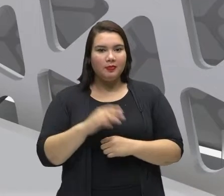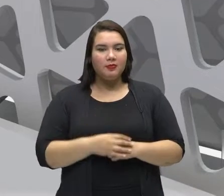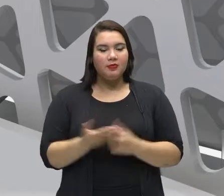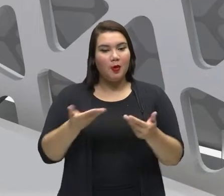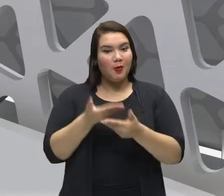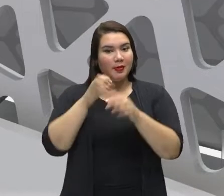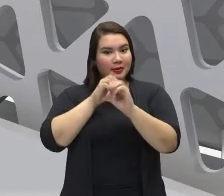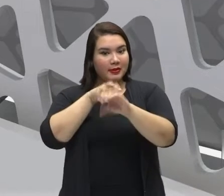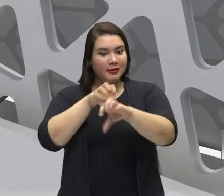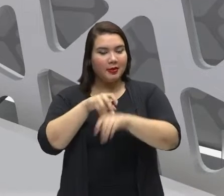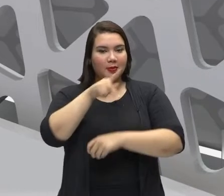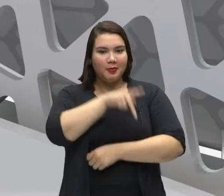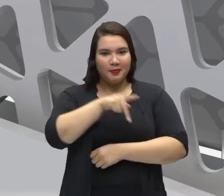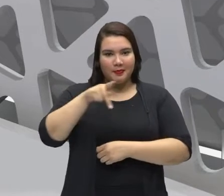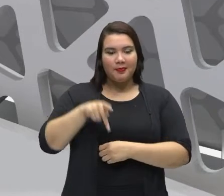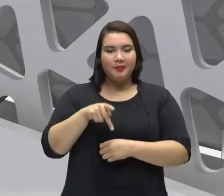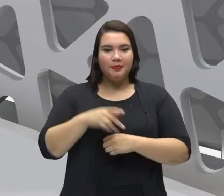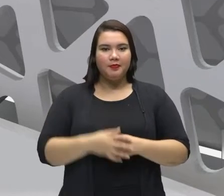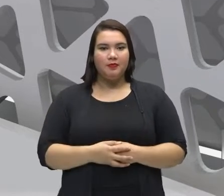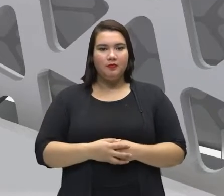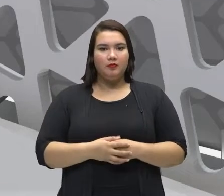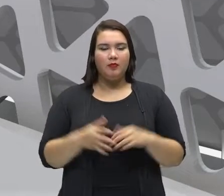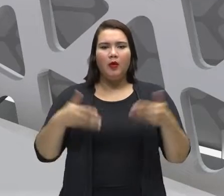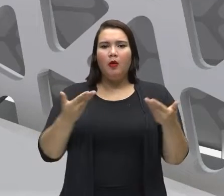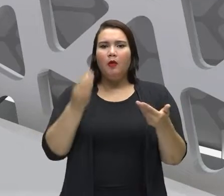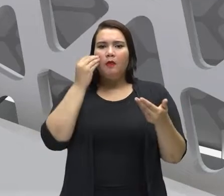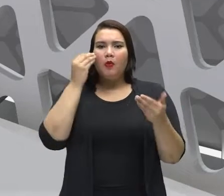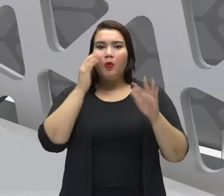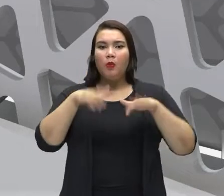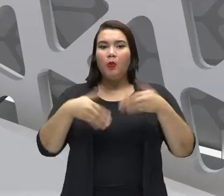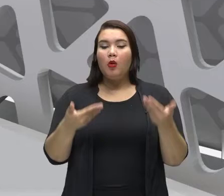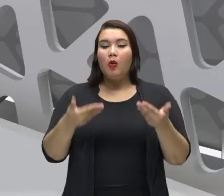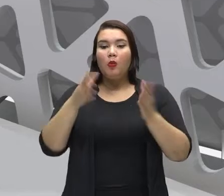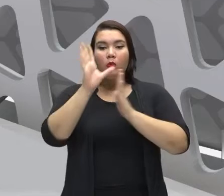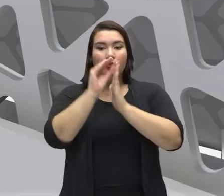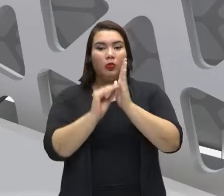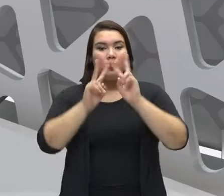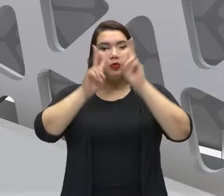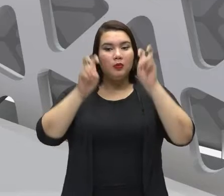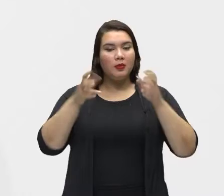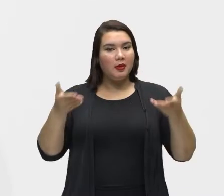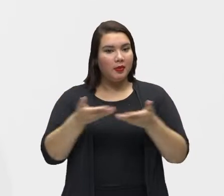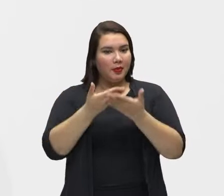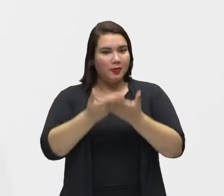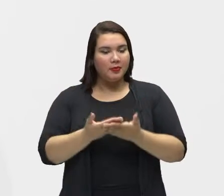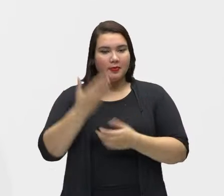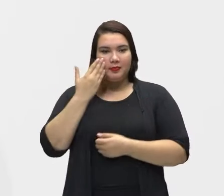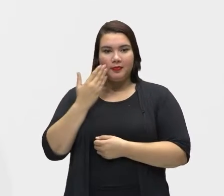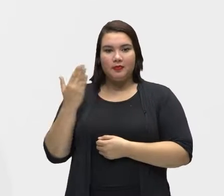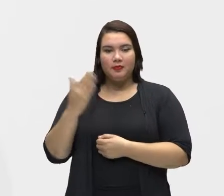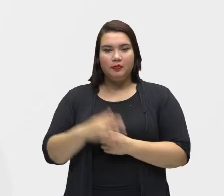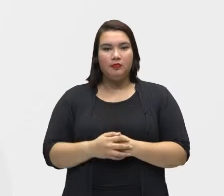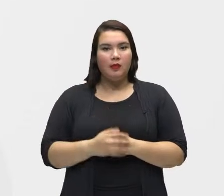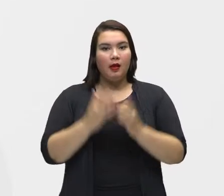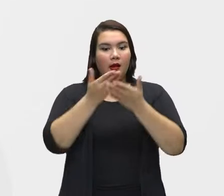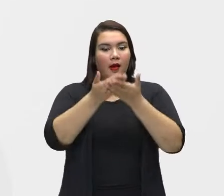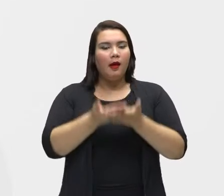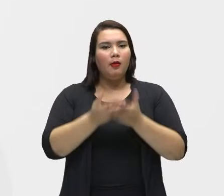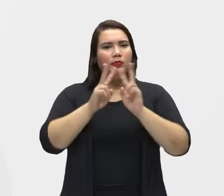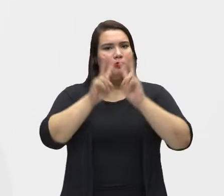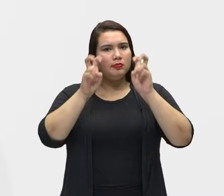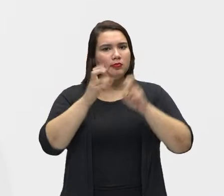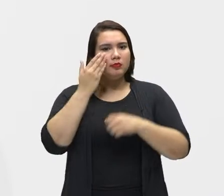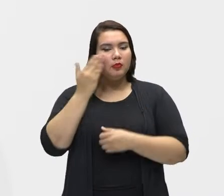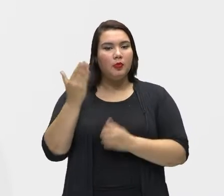o seu professor a partir de agora. E olha só, vamos dar uma olhada no tema da nossa aula de hoje? Olha aí o tema da nossa